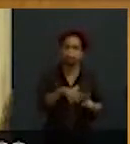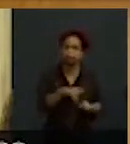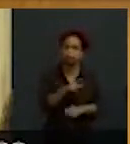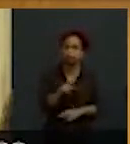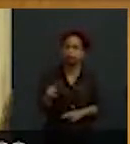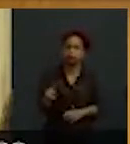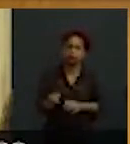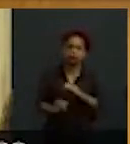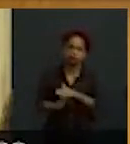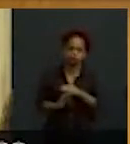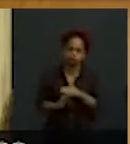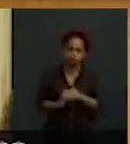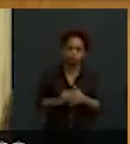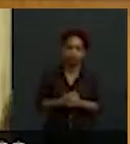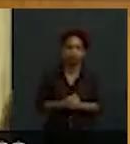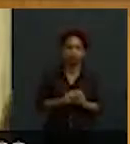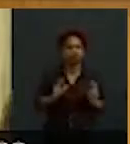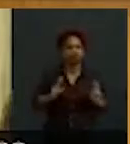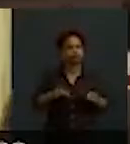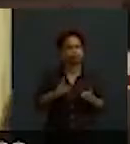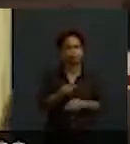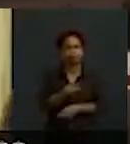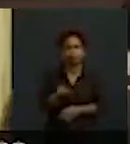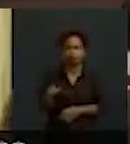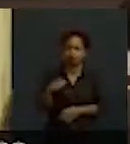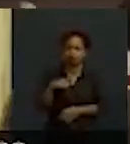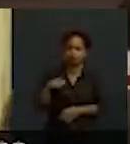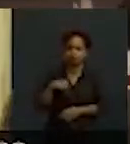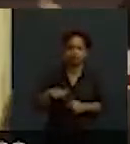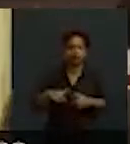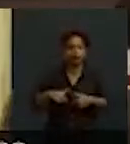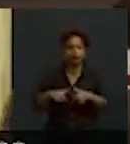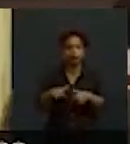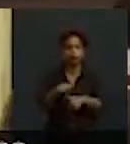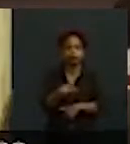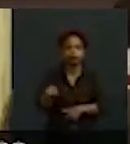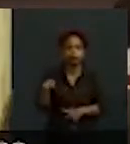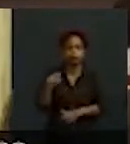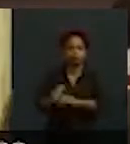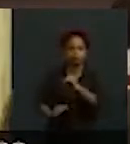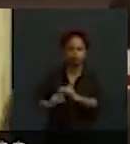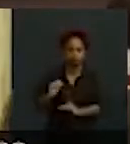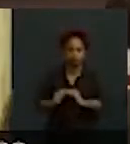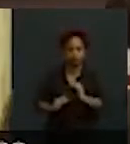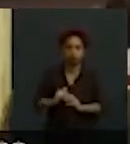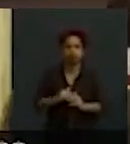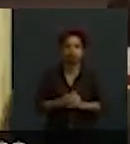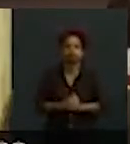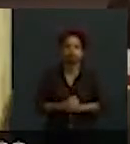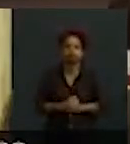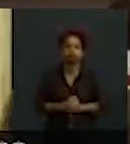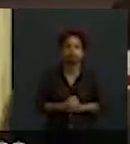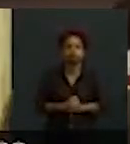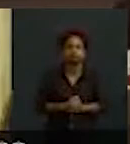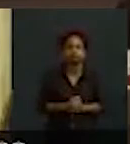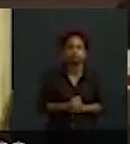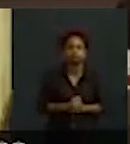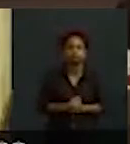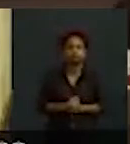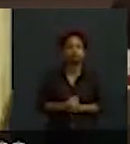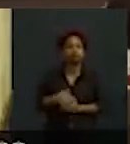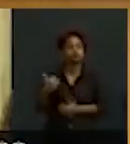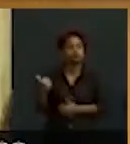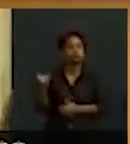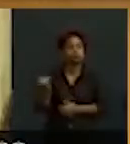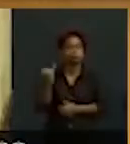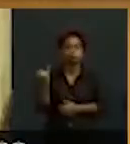esta instituição sempre marcaram a atuação desta profissional. Não menos importante